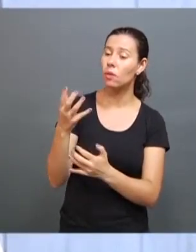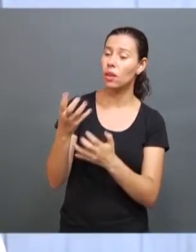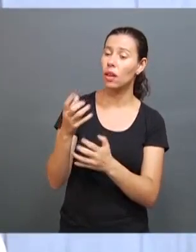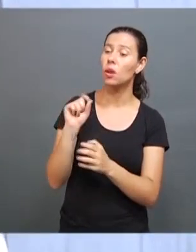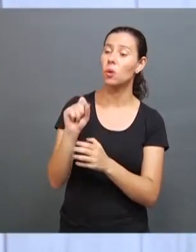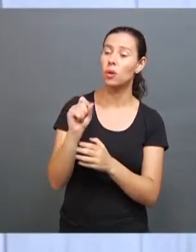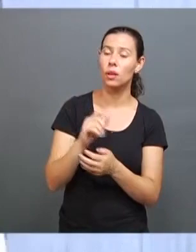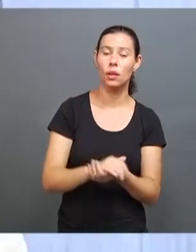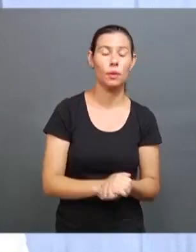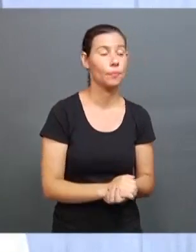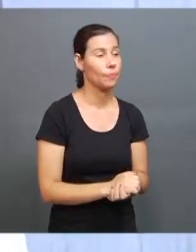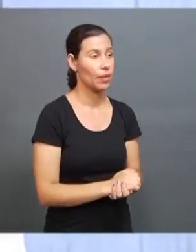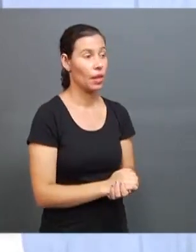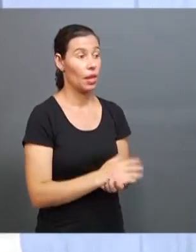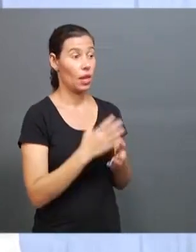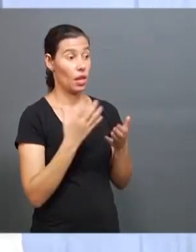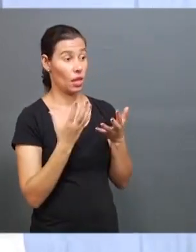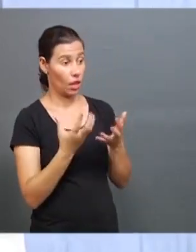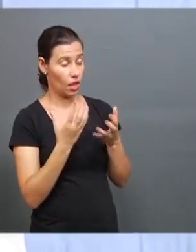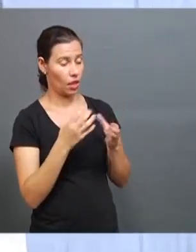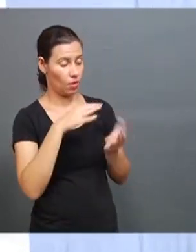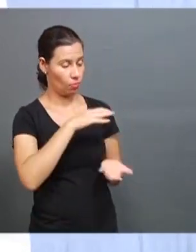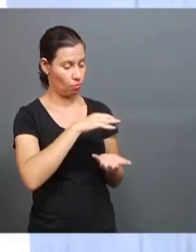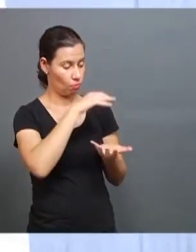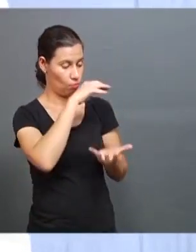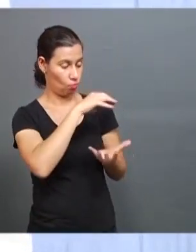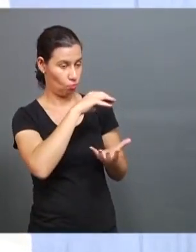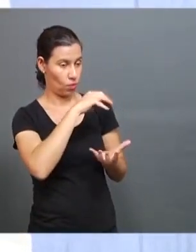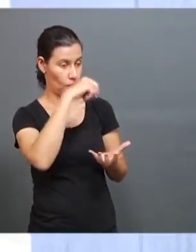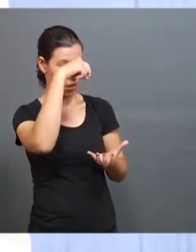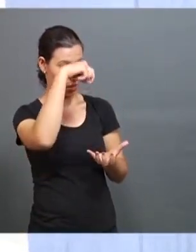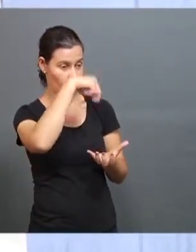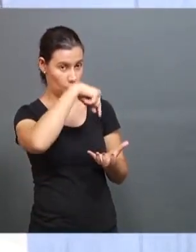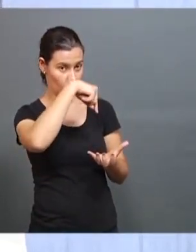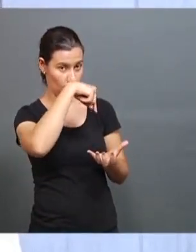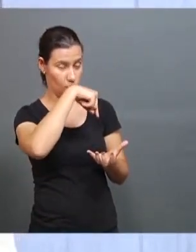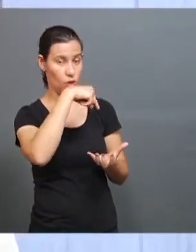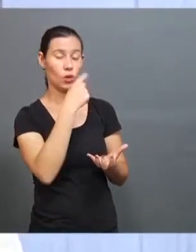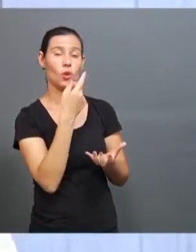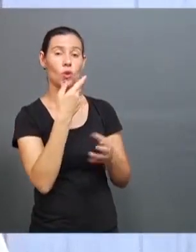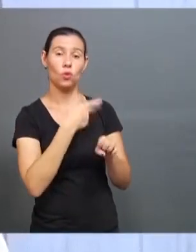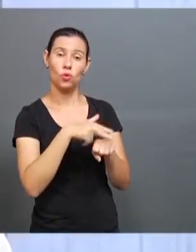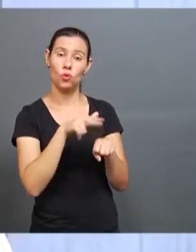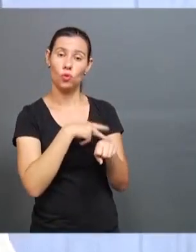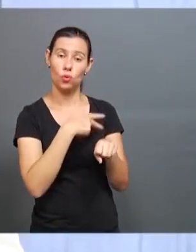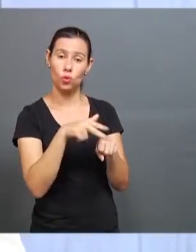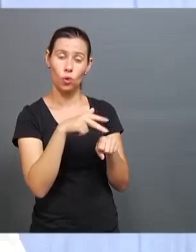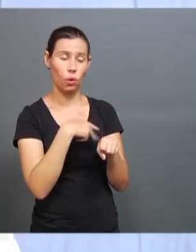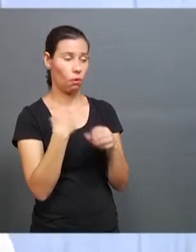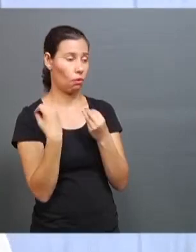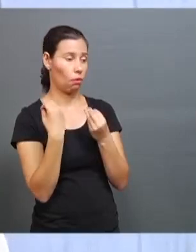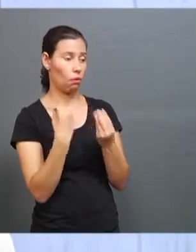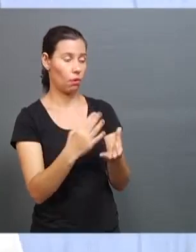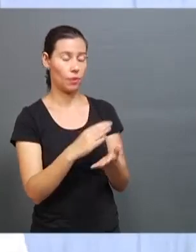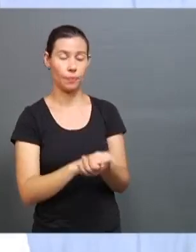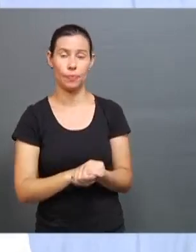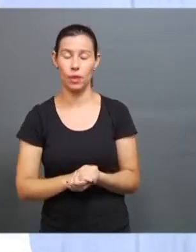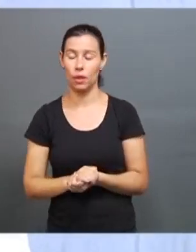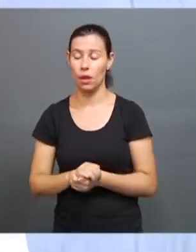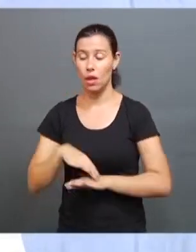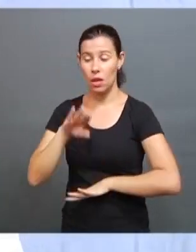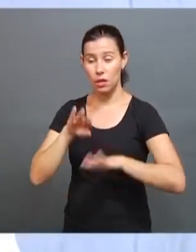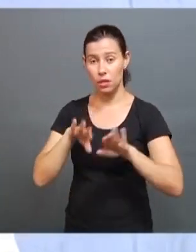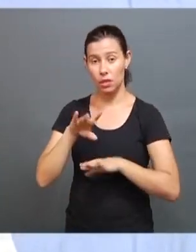com chocolate. Então, muitas vezes, a gente é que acha que também, que ele quer algo muito tecnológico, algo muito caro, né?